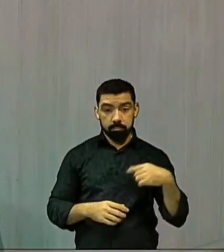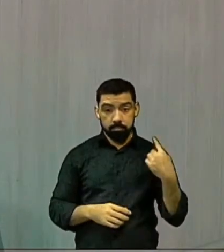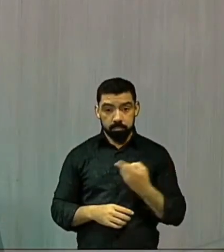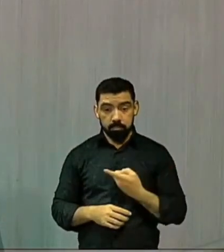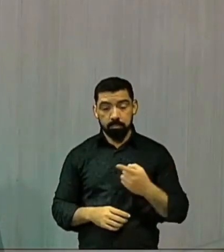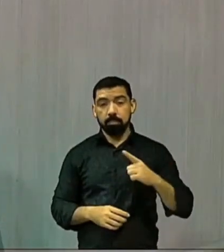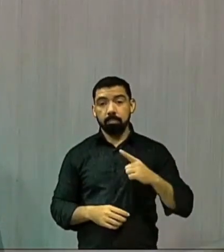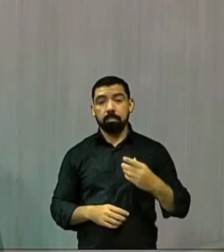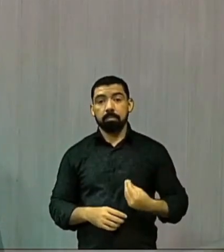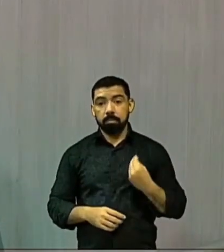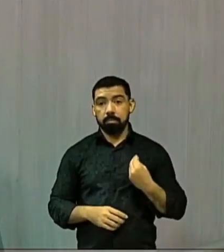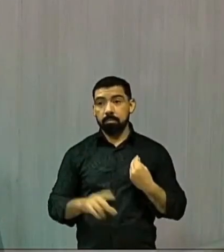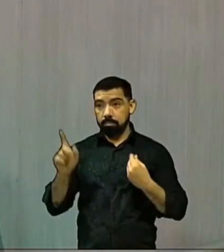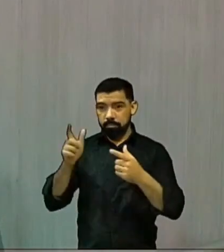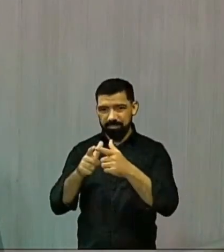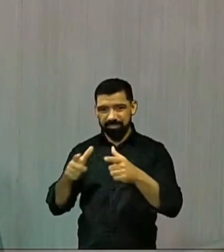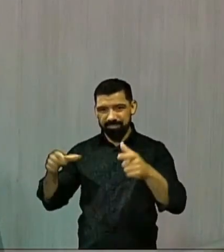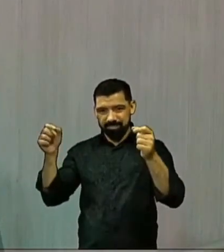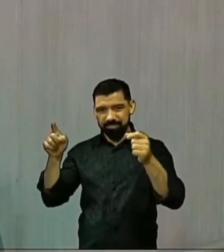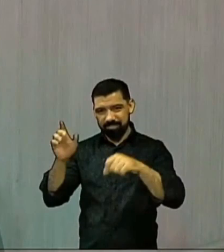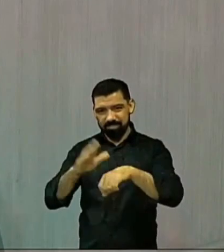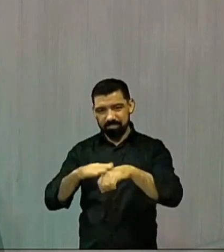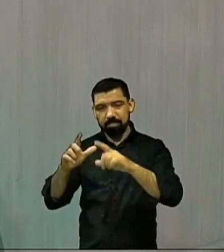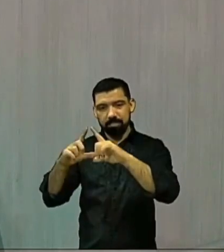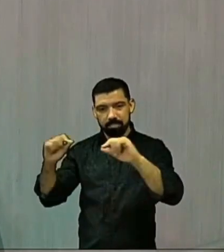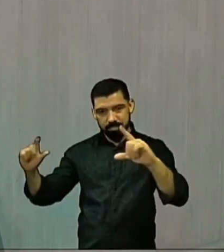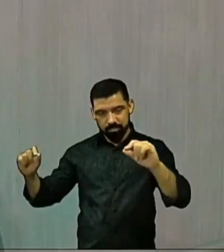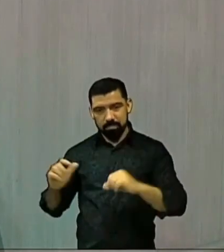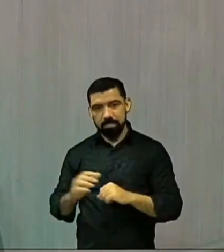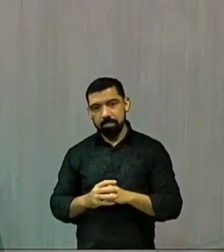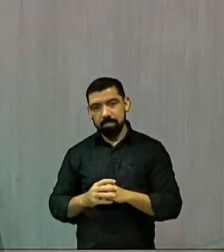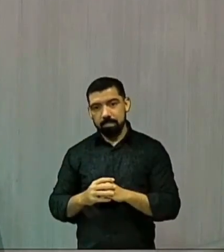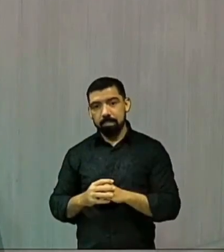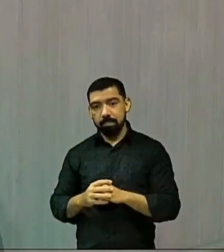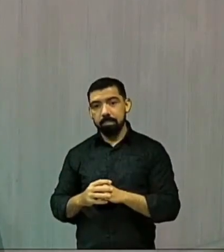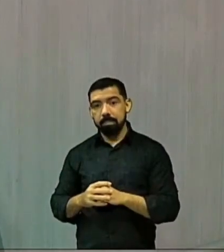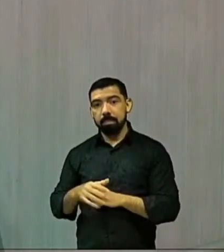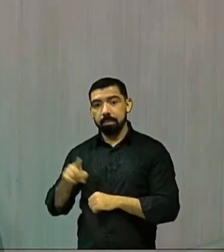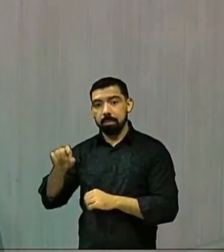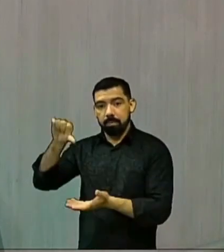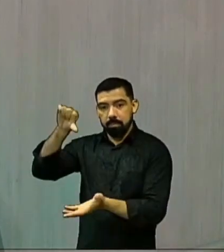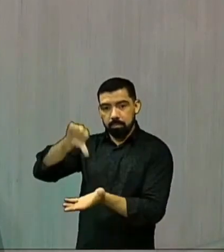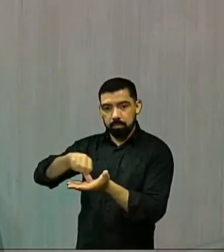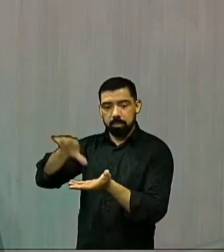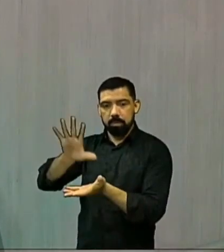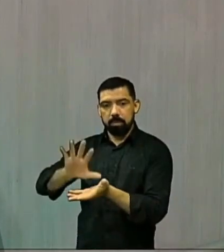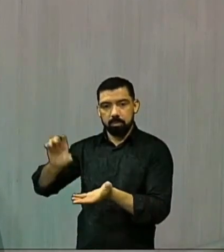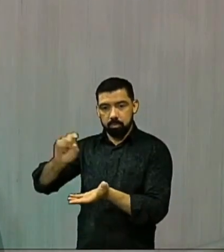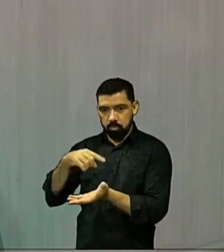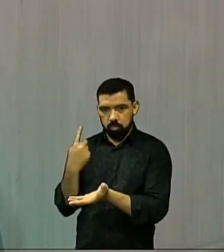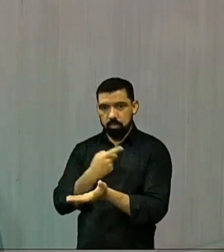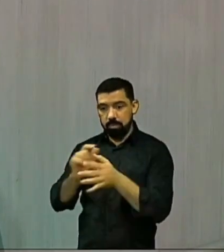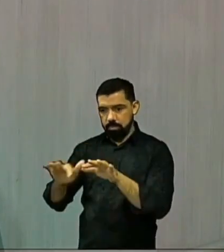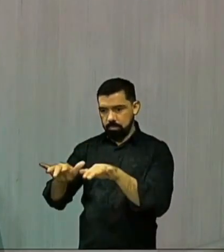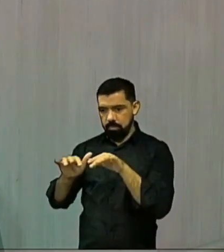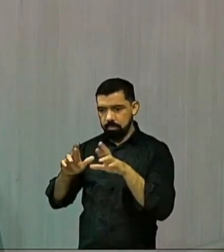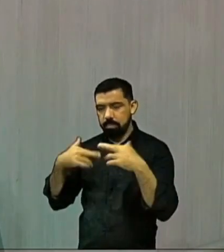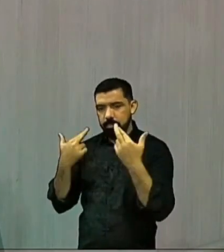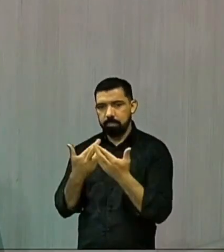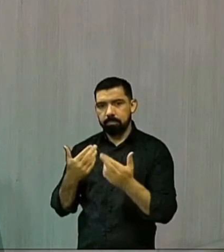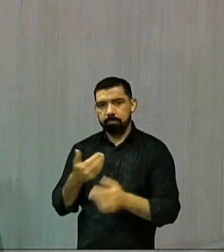estivemos lá em Brasília, no Diretório Nacional do partido, e participamos como ouvintes de